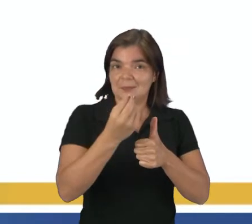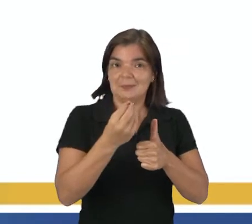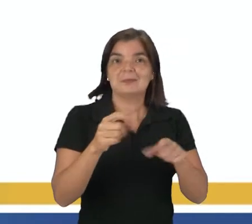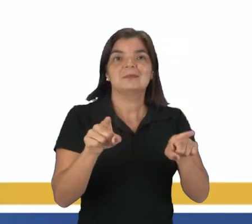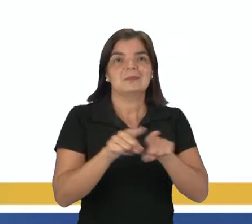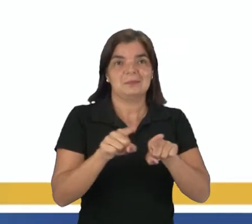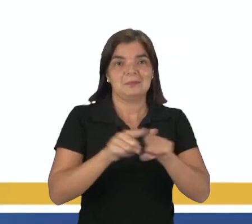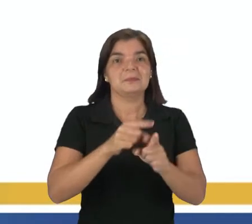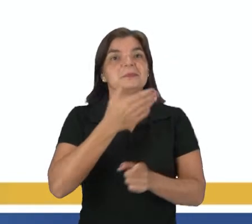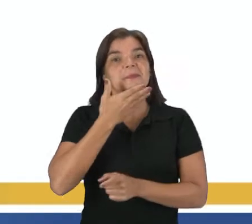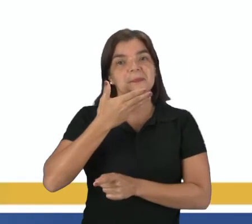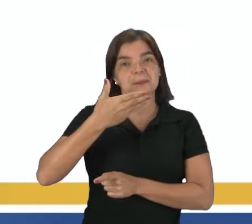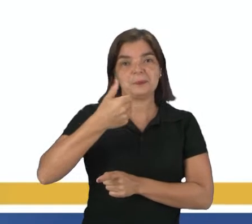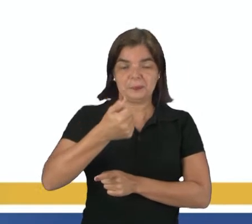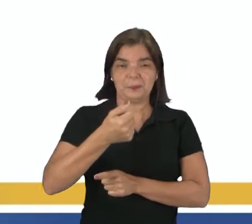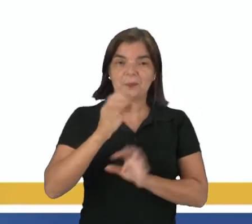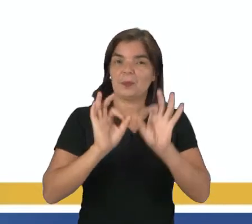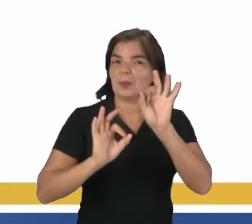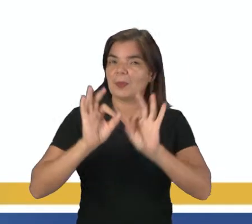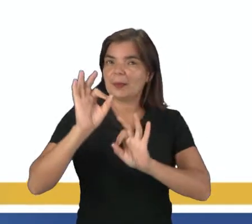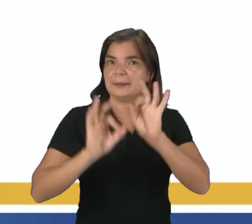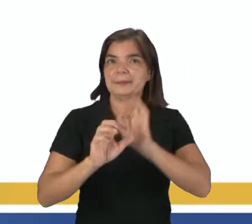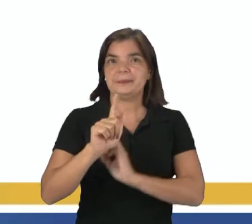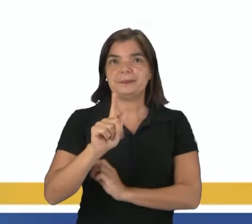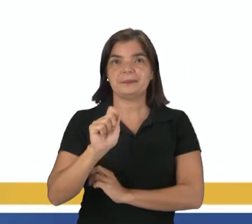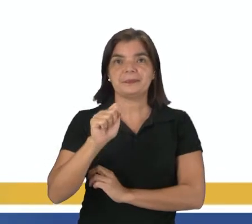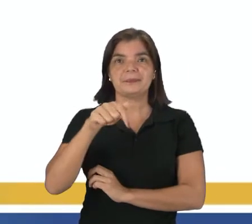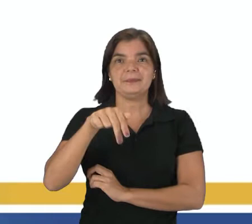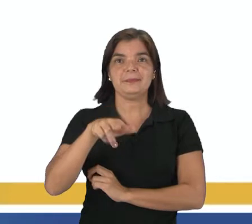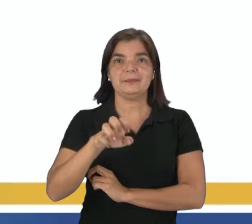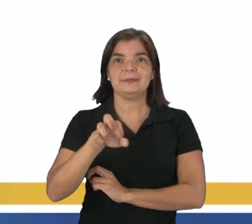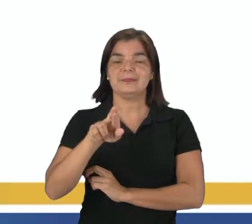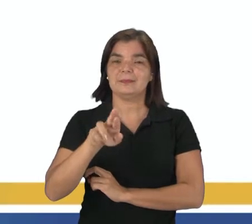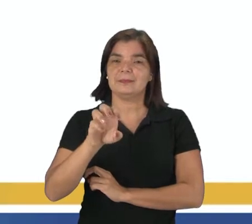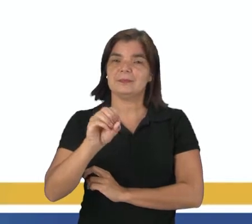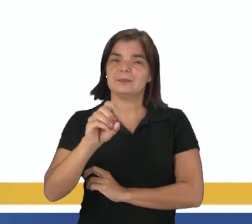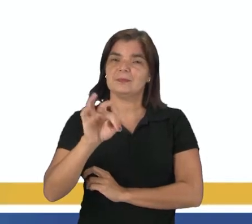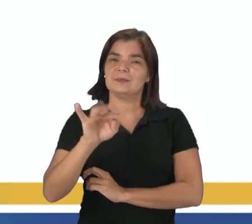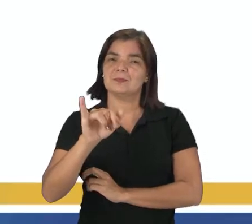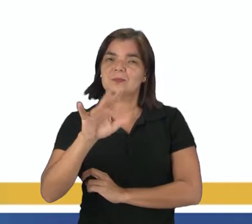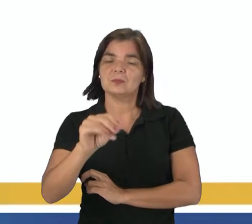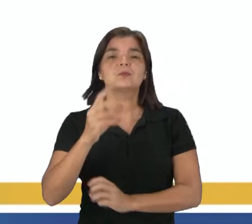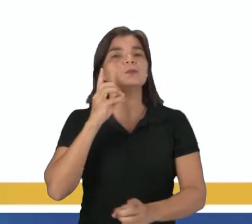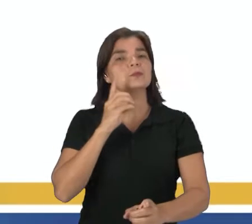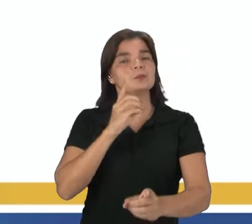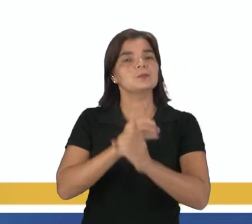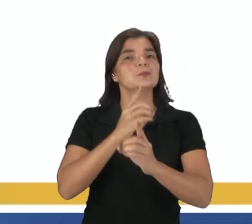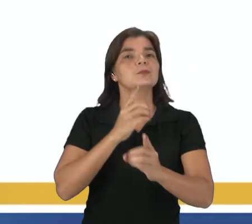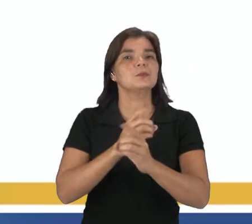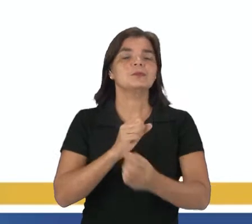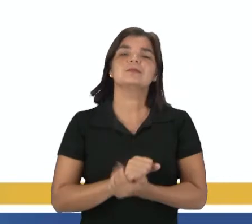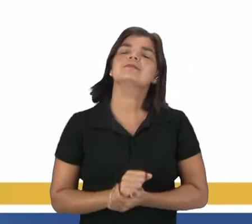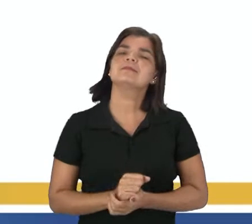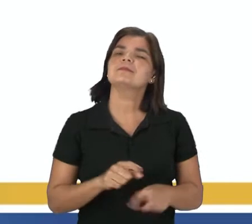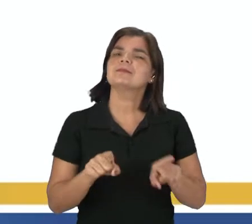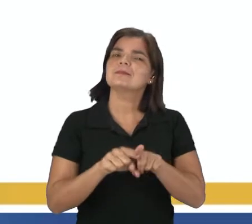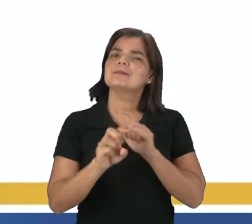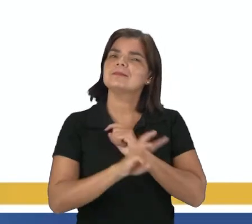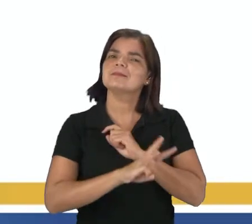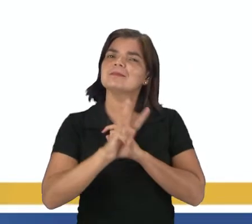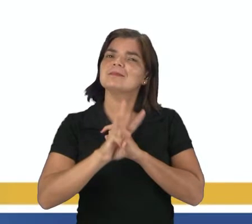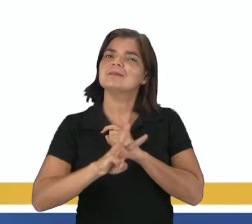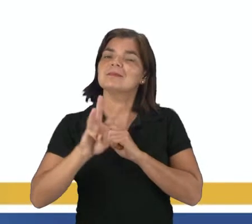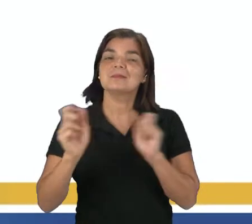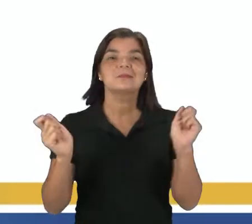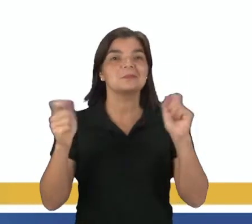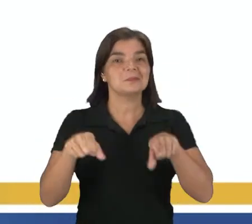fotografia bem-sucedida feita com um daguerreótipo. Essa foto vocês podem encontrar ela na Wikipédia, mas também está